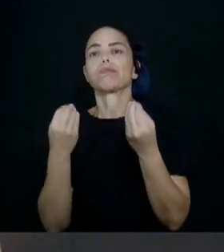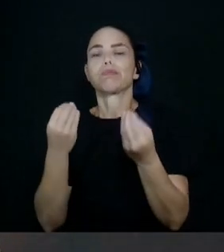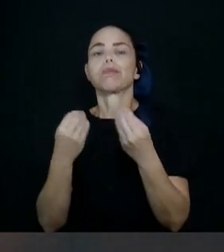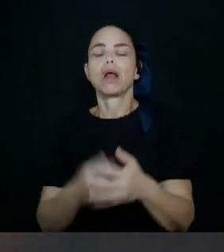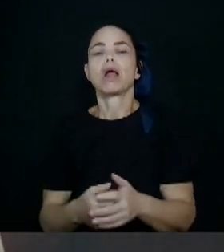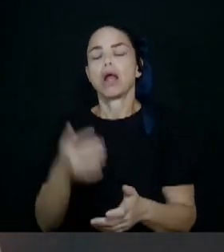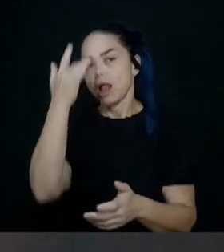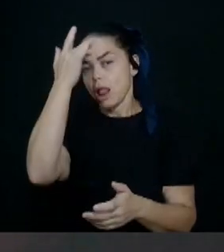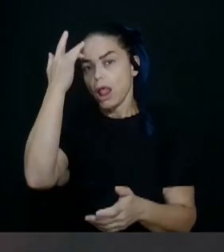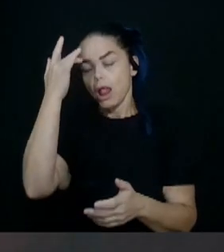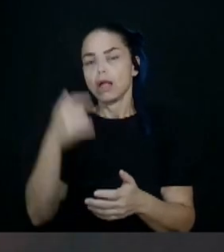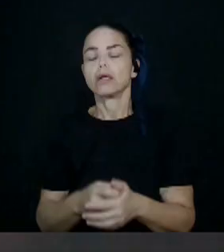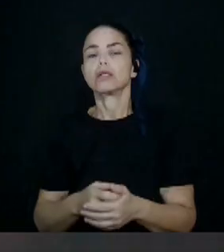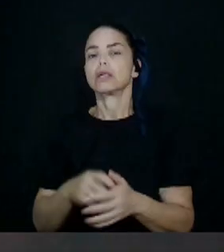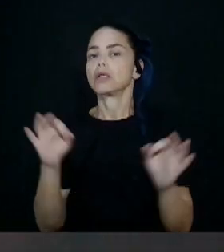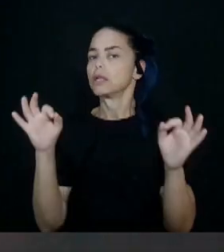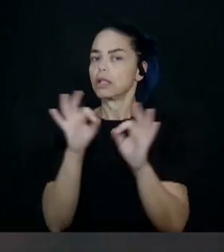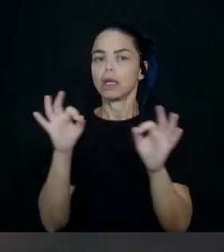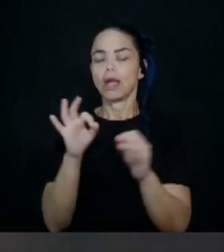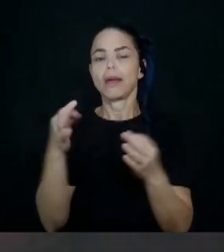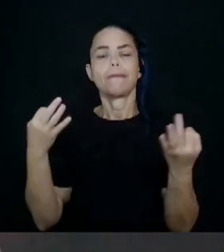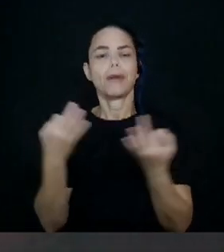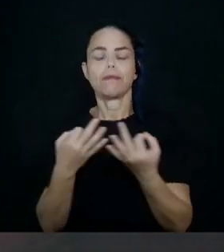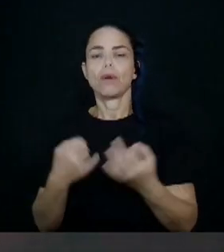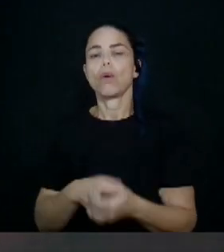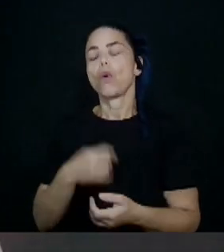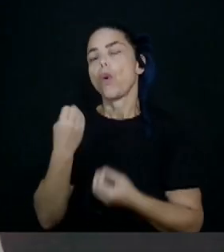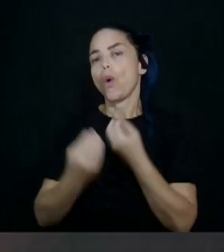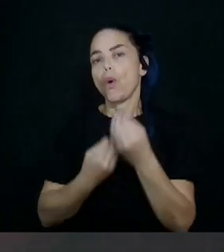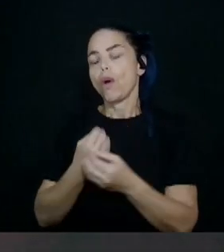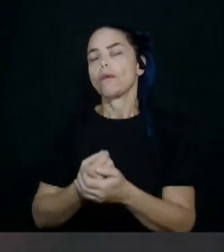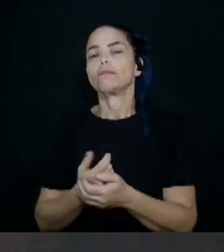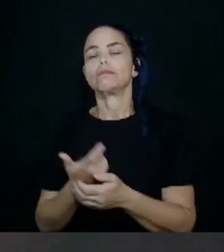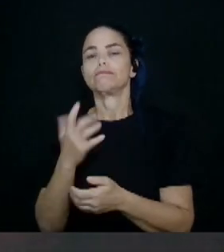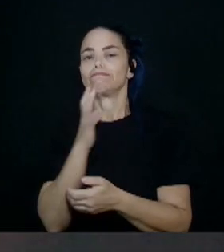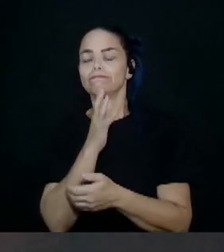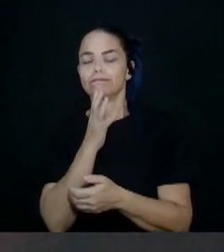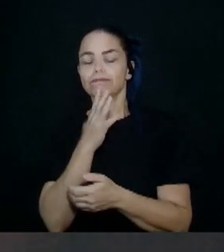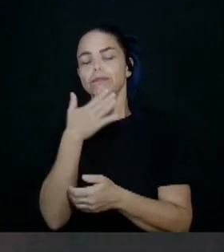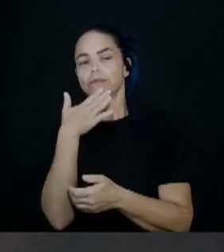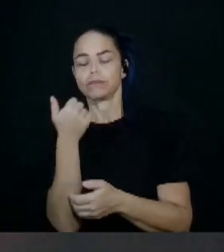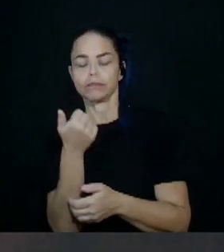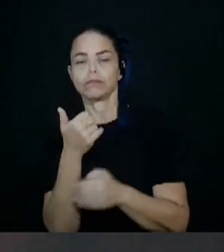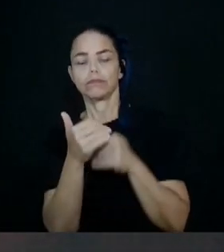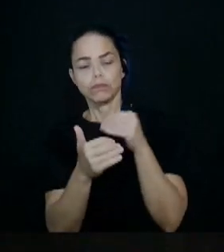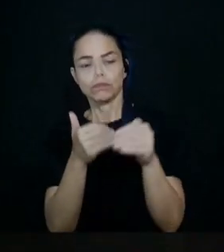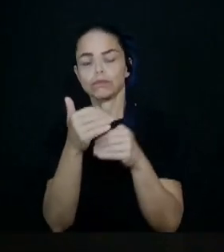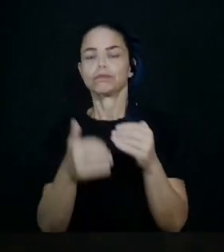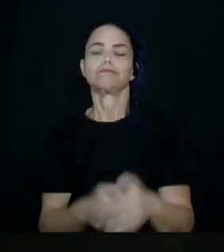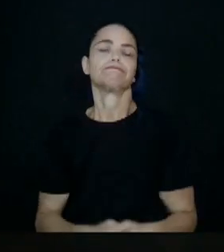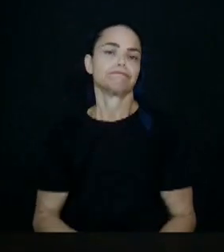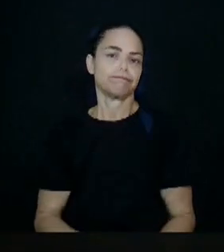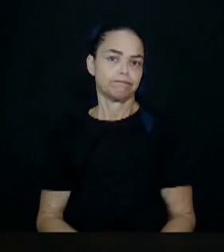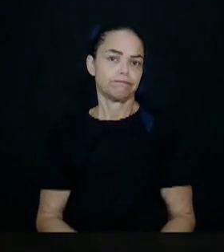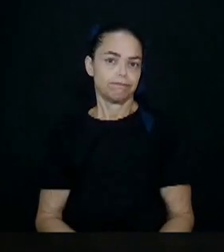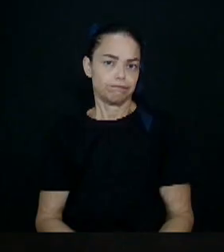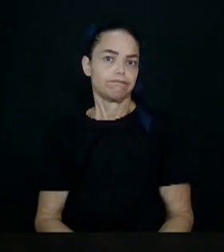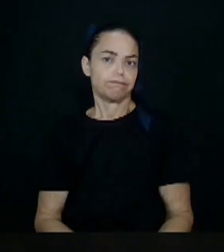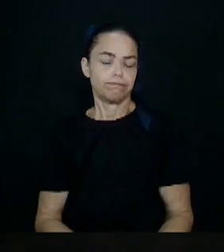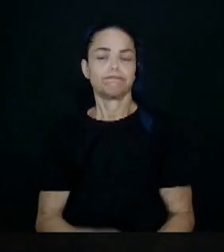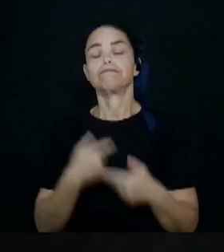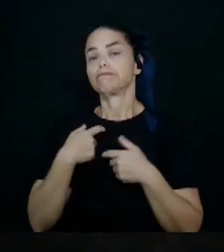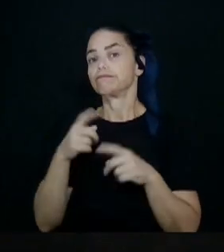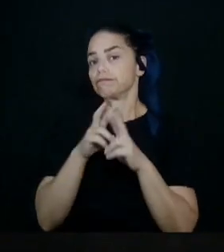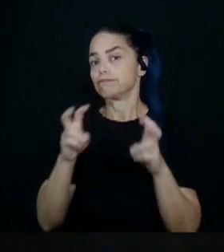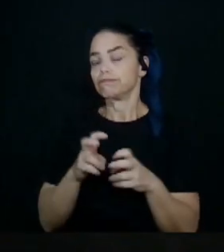perfeito, mas como eu lido, como eu me conheço para que eu possa melhorar a cada dia. Perfeito, é verdade. E essa questão do